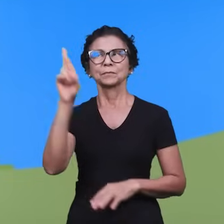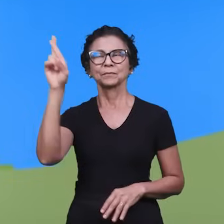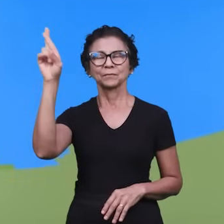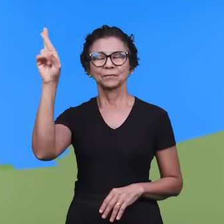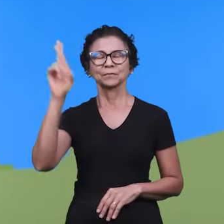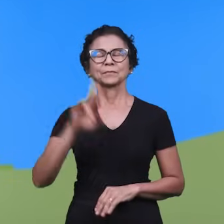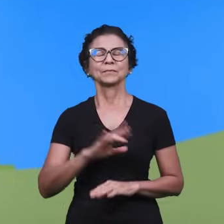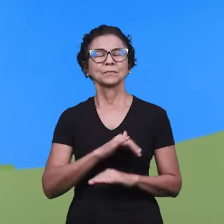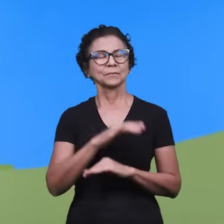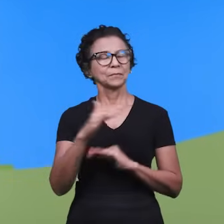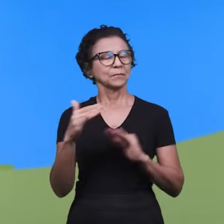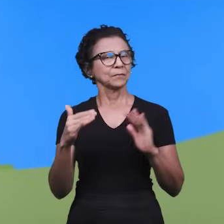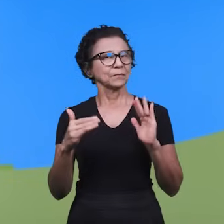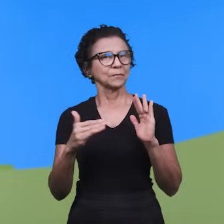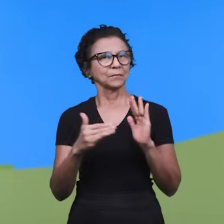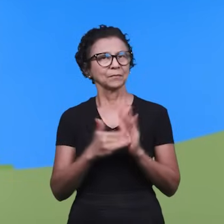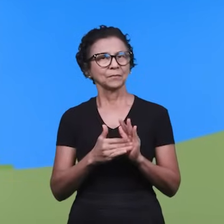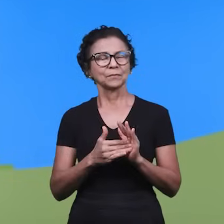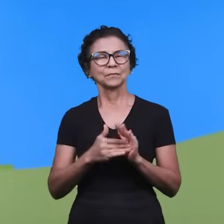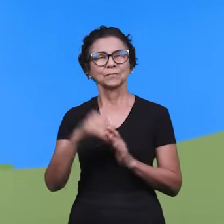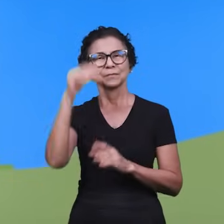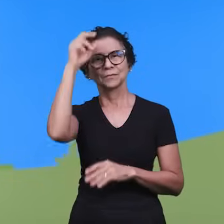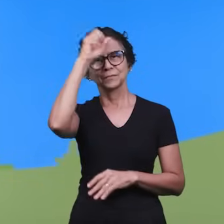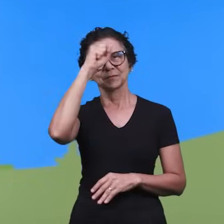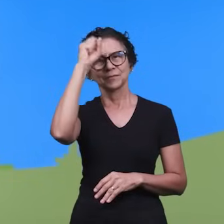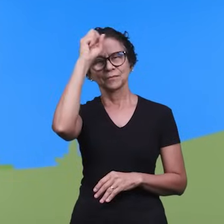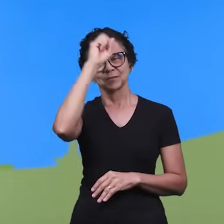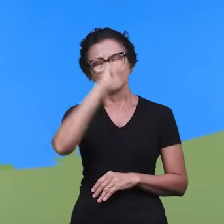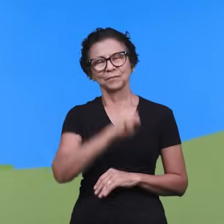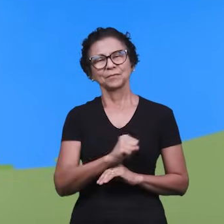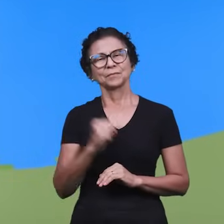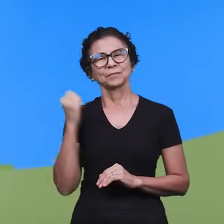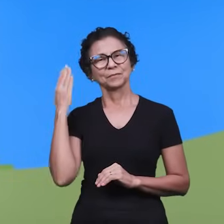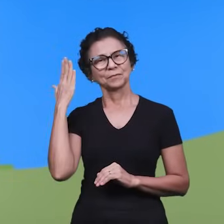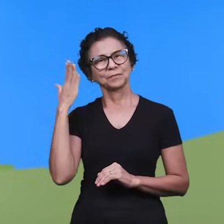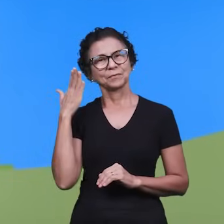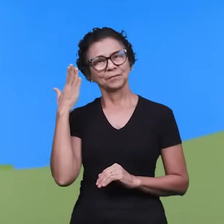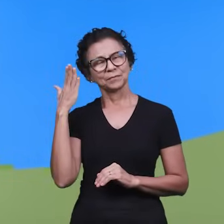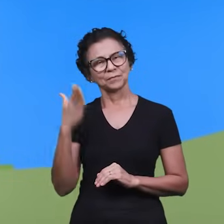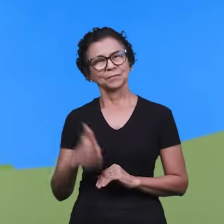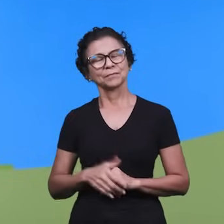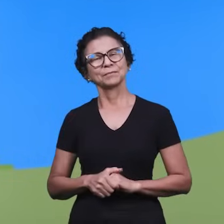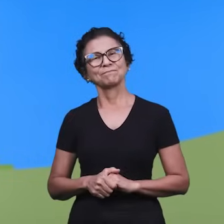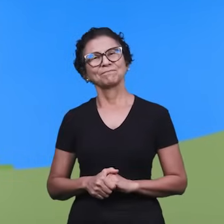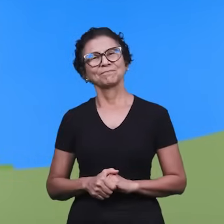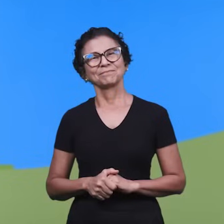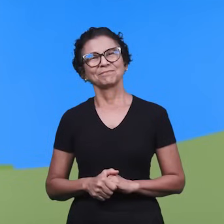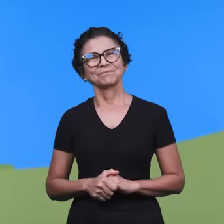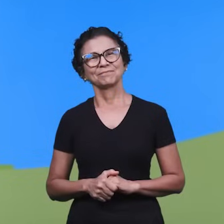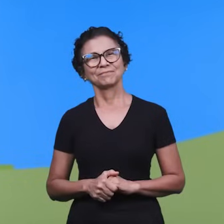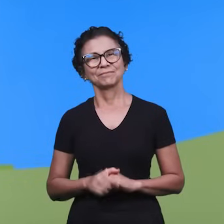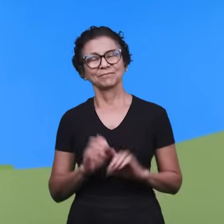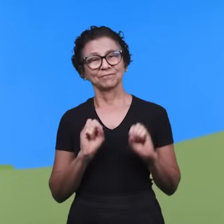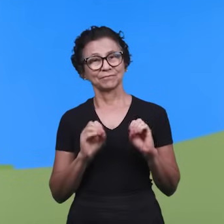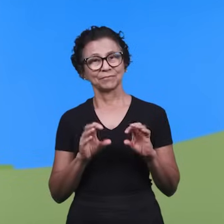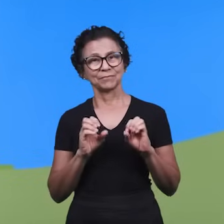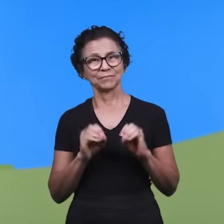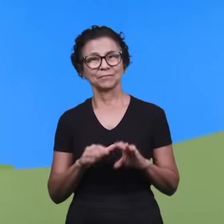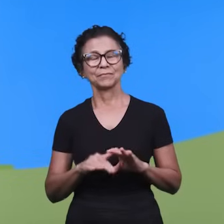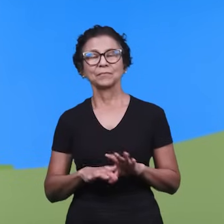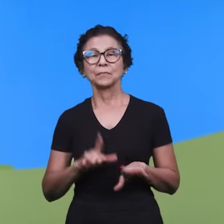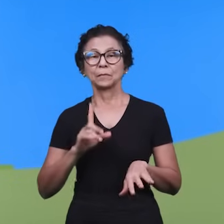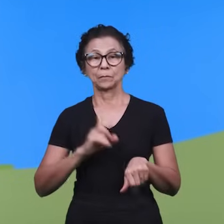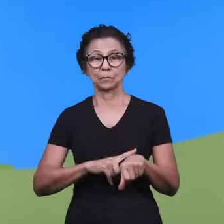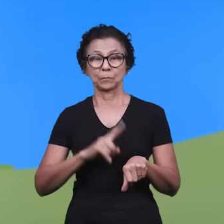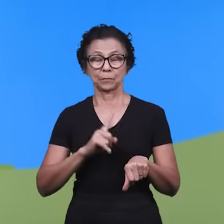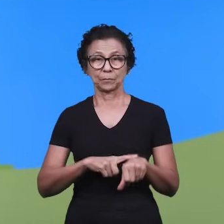Glórias ao nome do Senhor por tudo que ouvimos, pela mensagem, pelo ensino. Vamos orar. Coloque agora